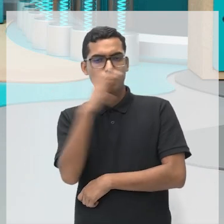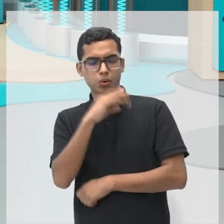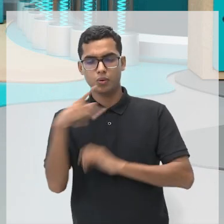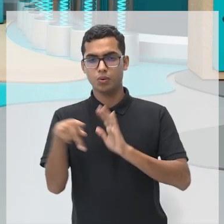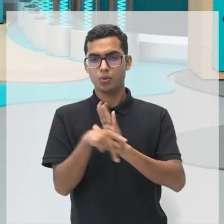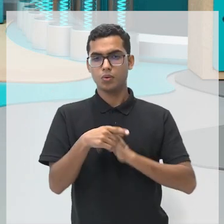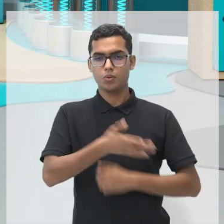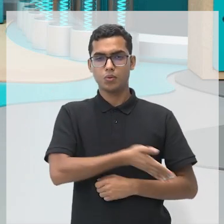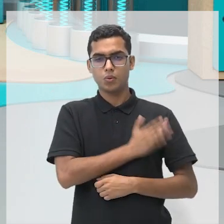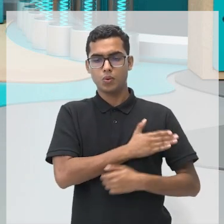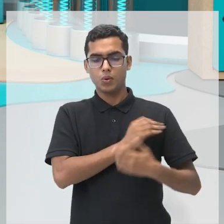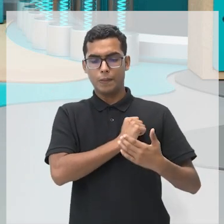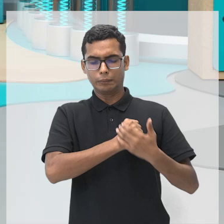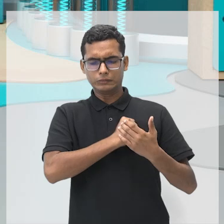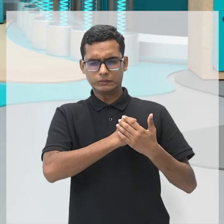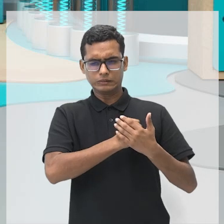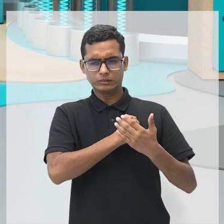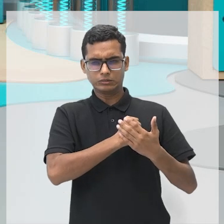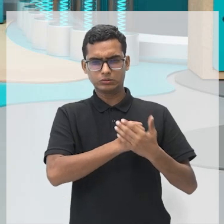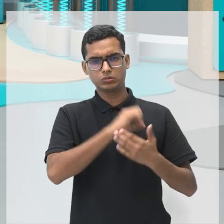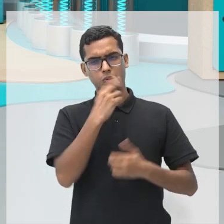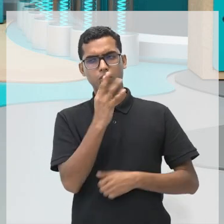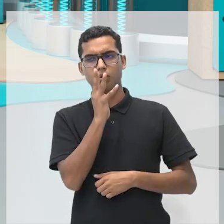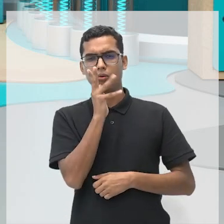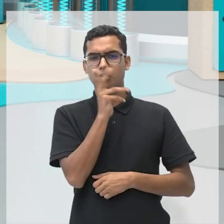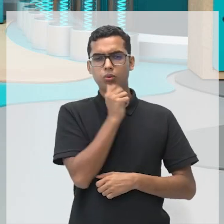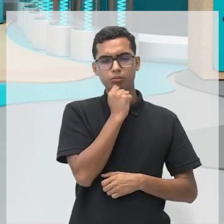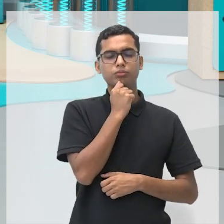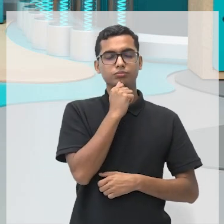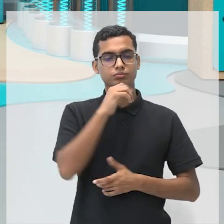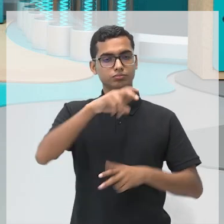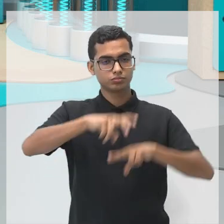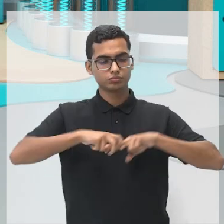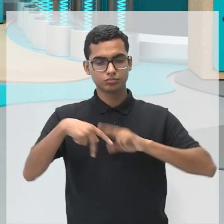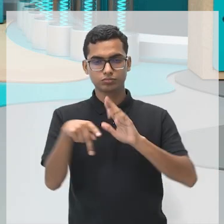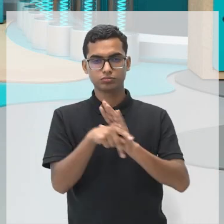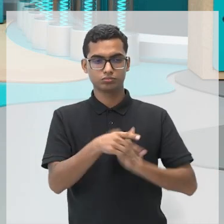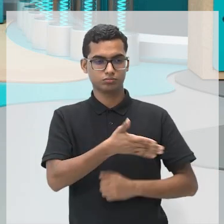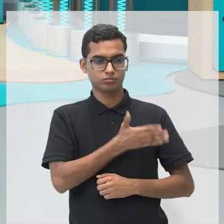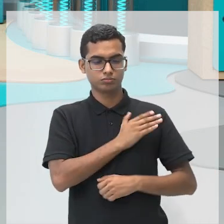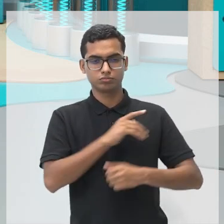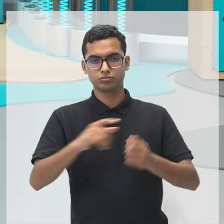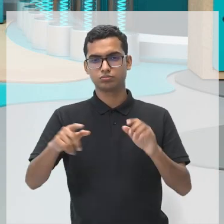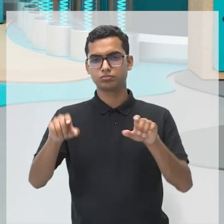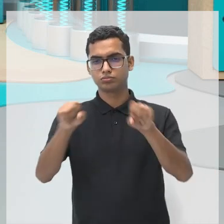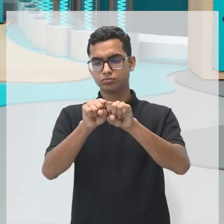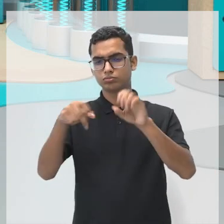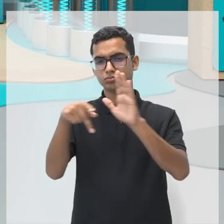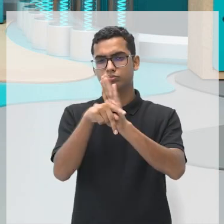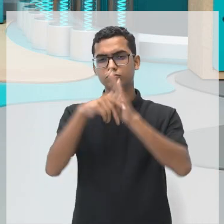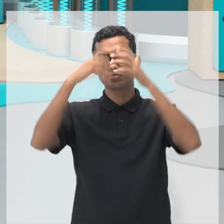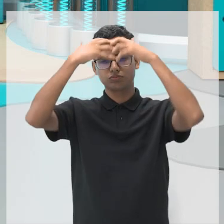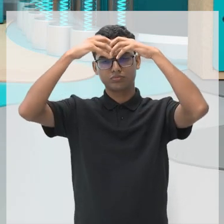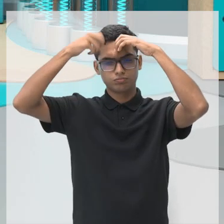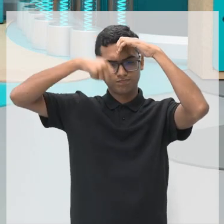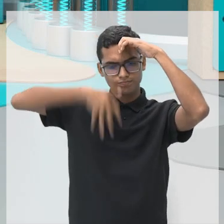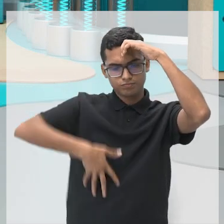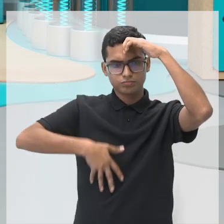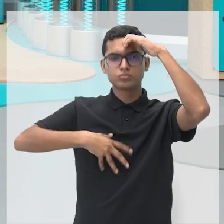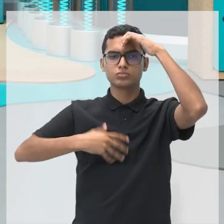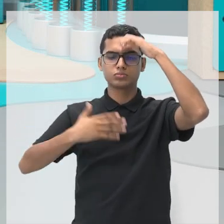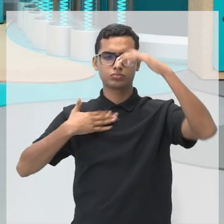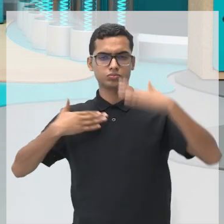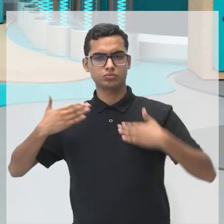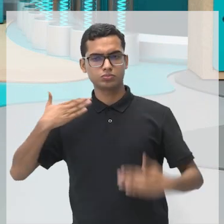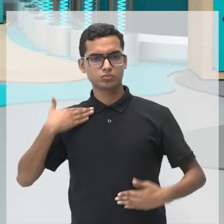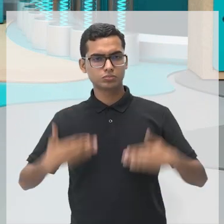coração funciona, se ele bate muito rápido, muito devagar, está associado ao sistema nervoso, ok? Logo, as funções,